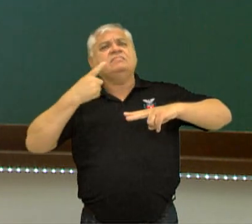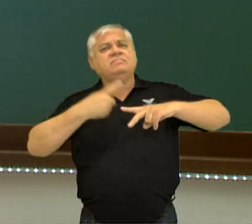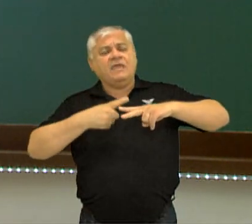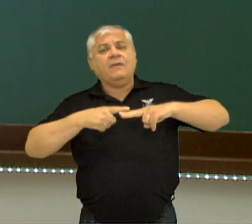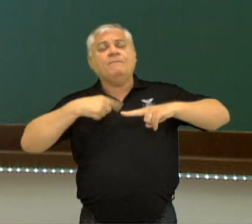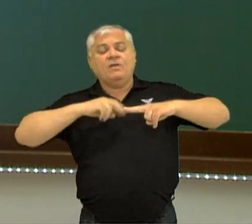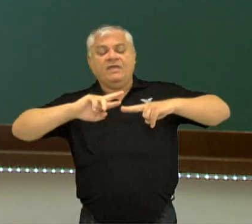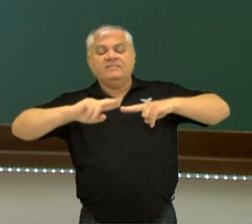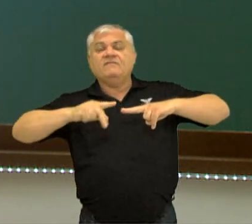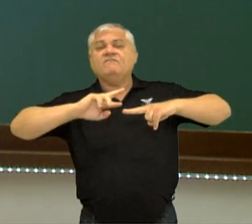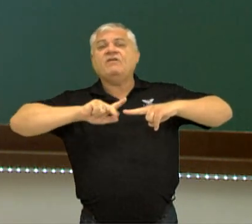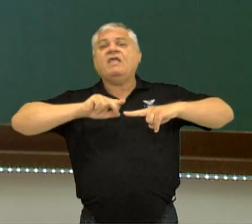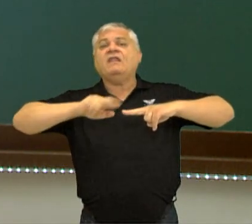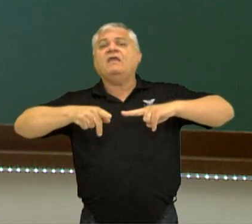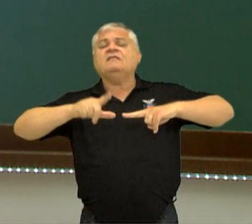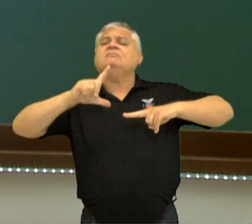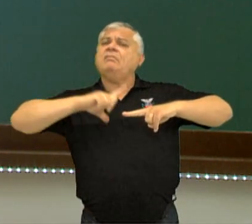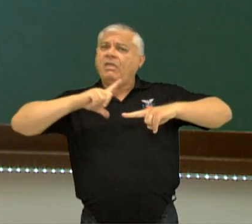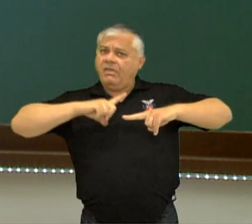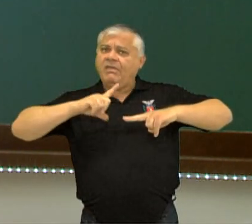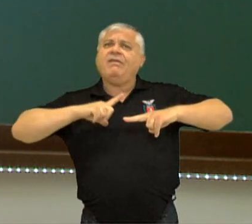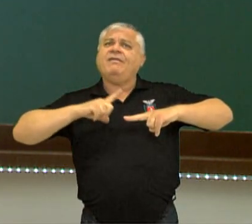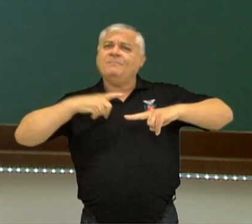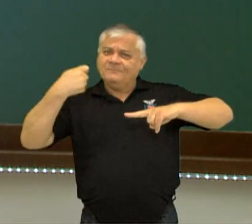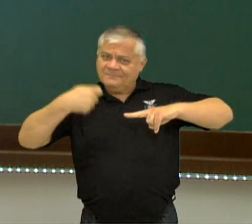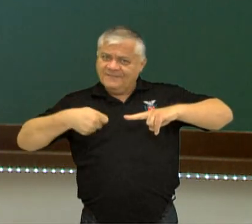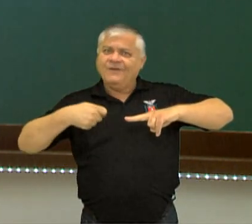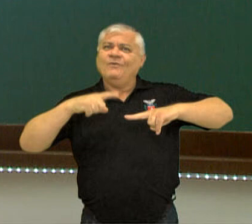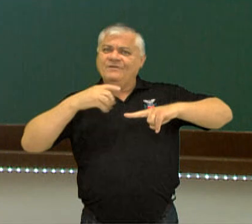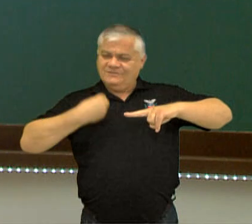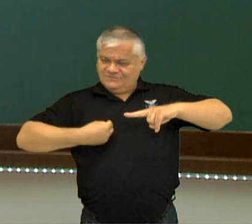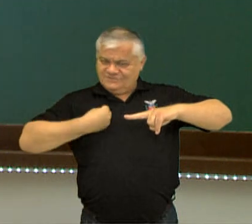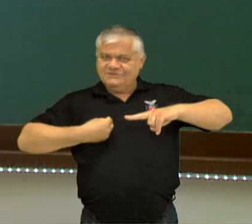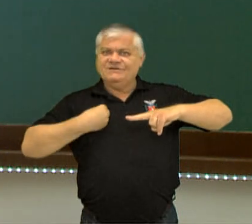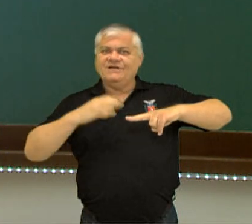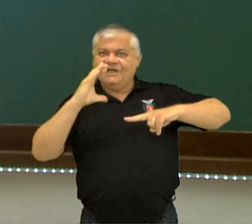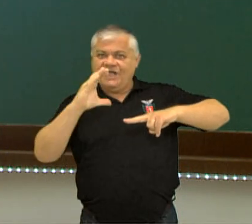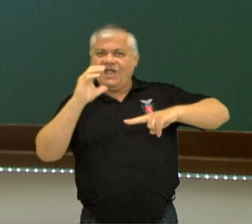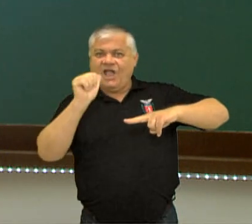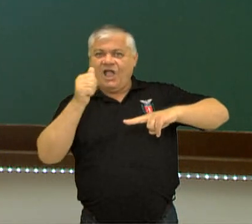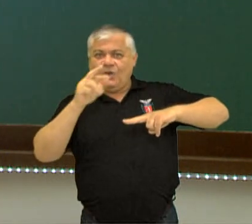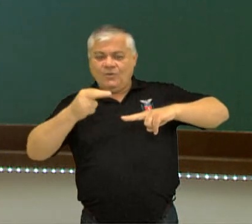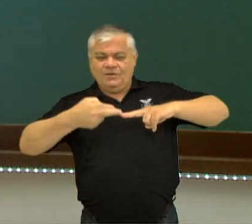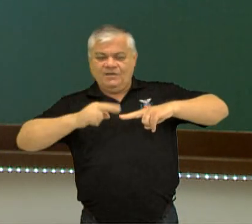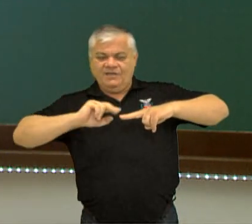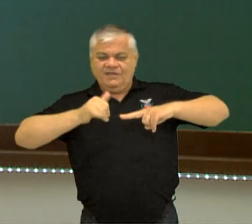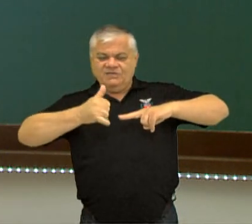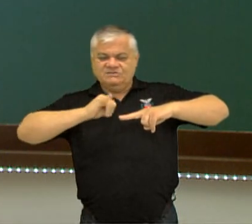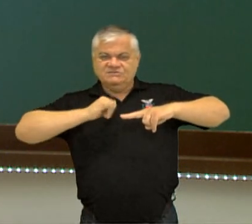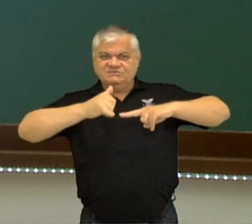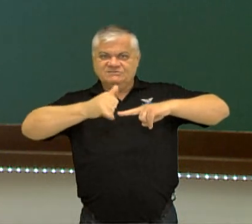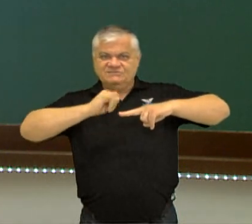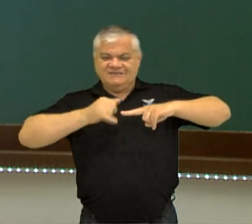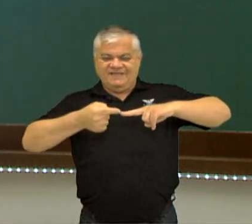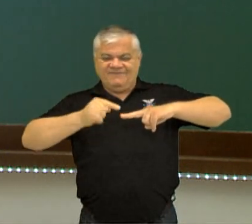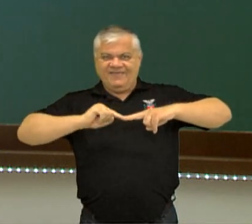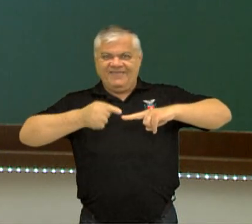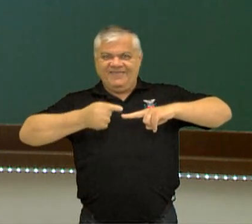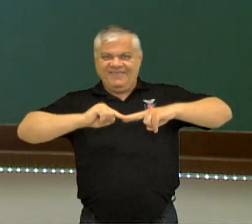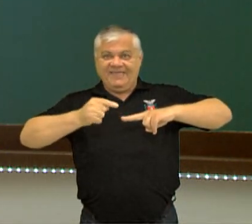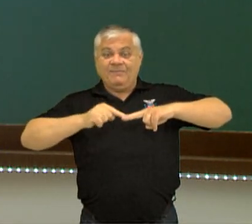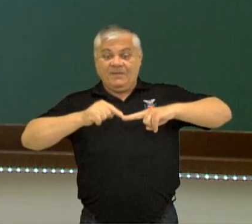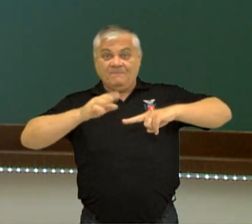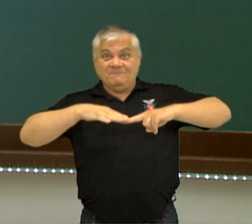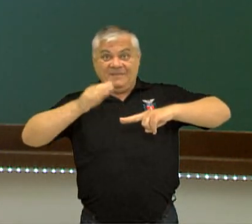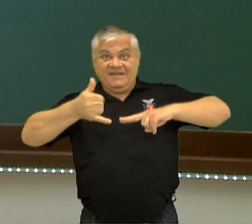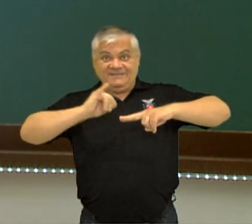uma diferença de temperatura entre eles. Então, vai fluir energia do de 200 para o de 100 graus